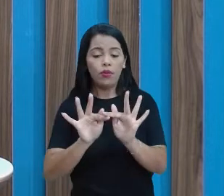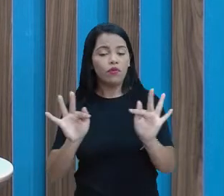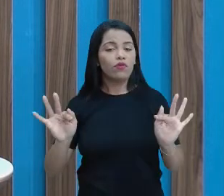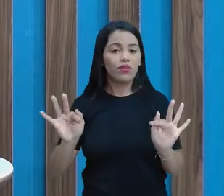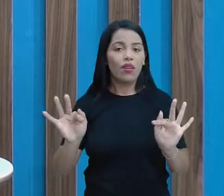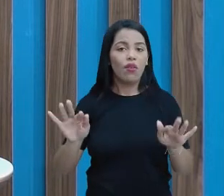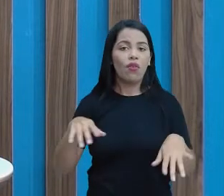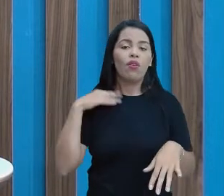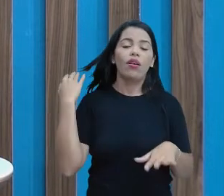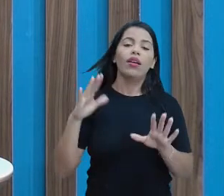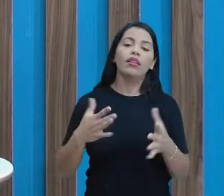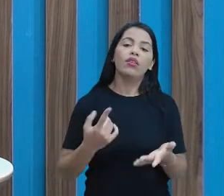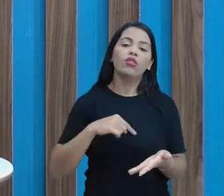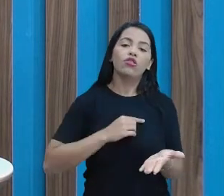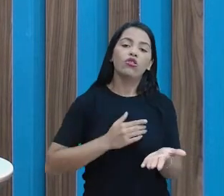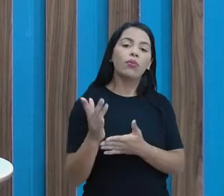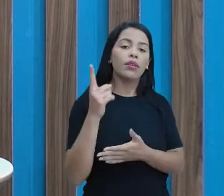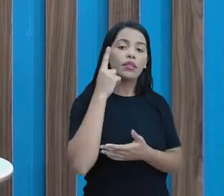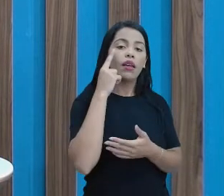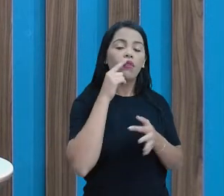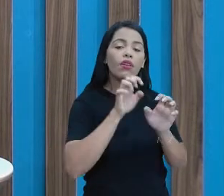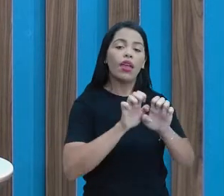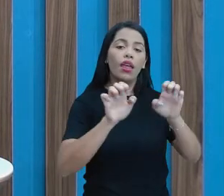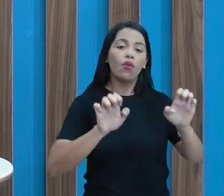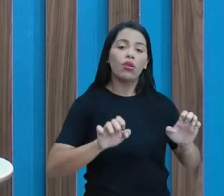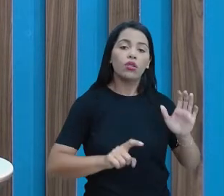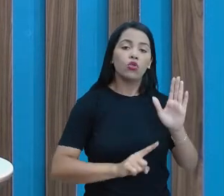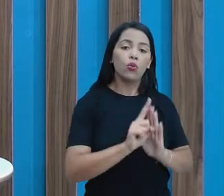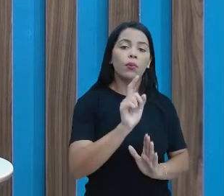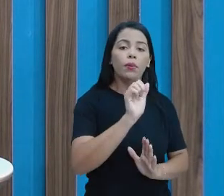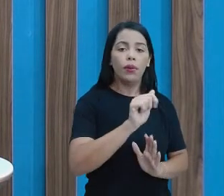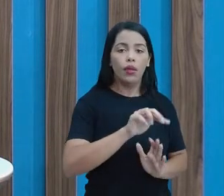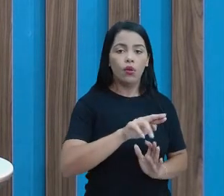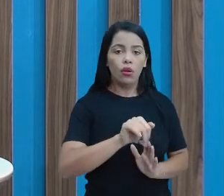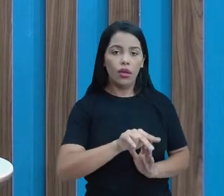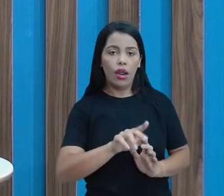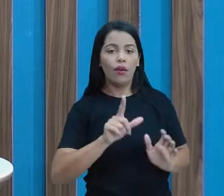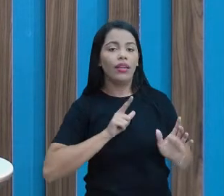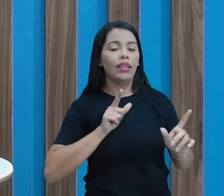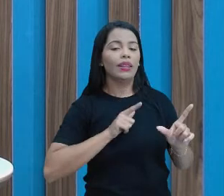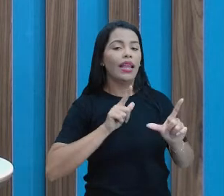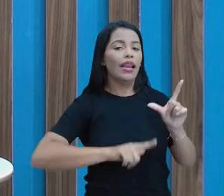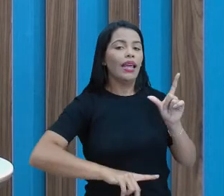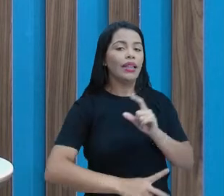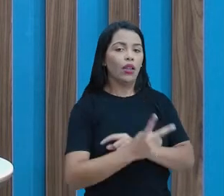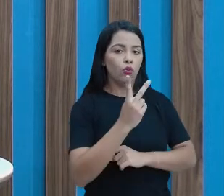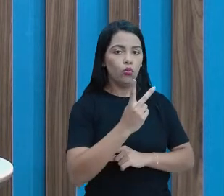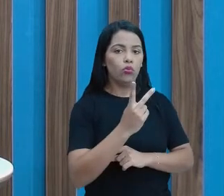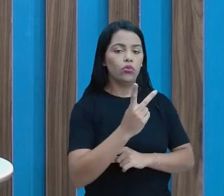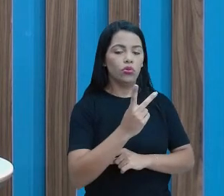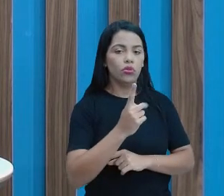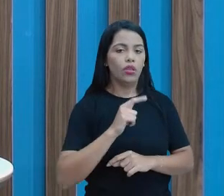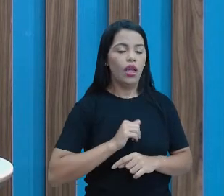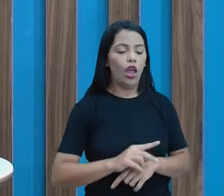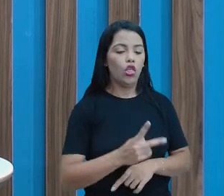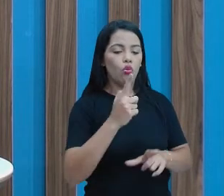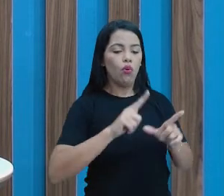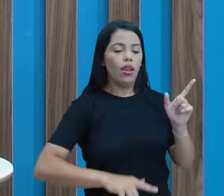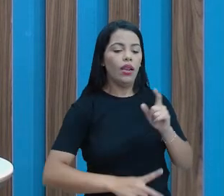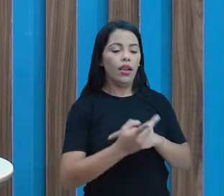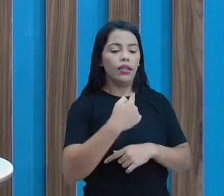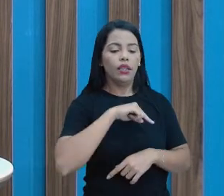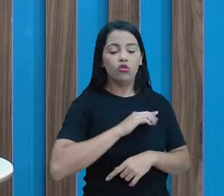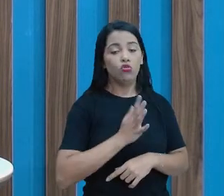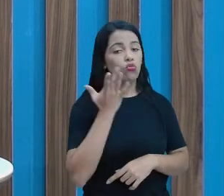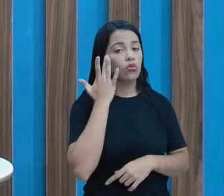ver equações do 1º grau com duas letrinhas, com duas incógnitas, com dois termos